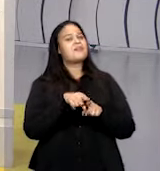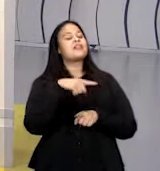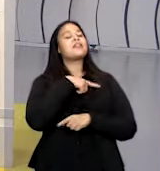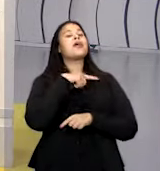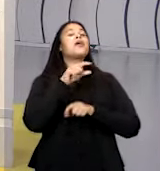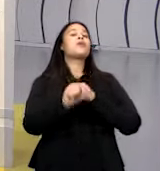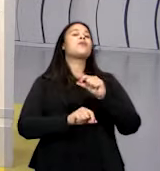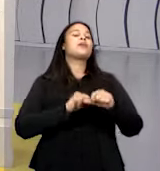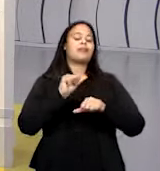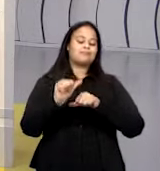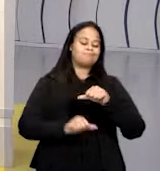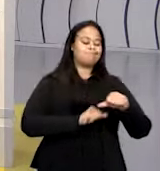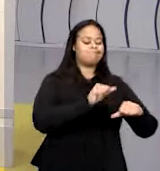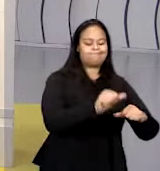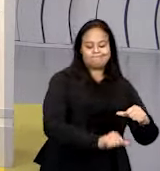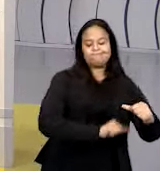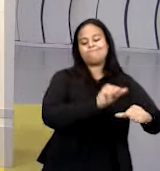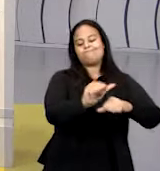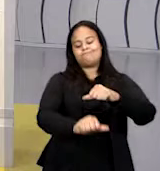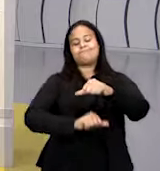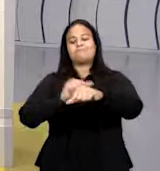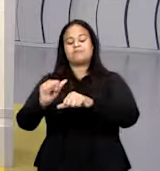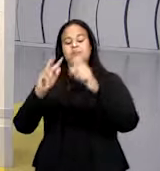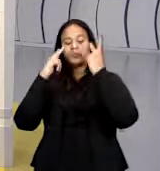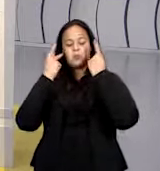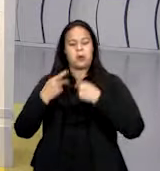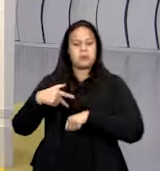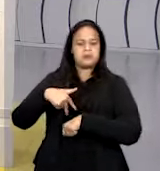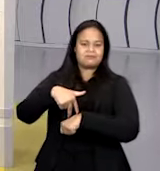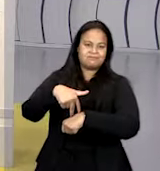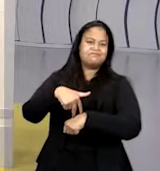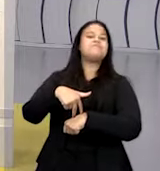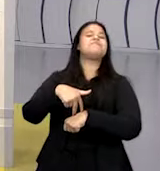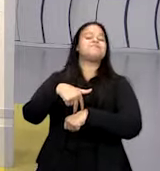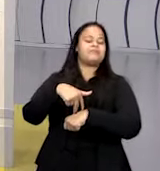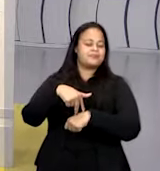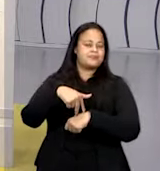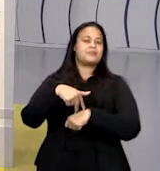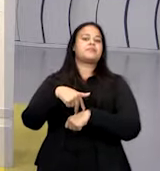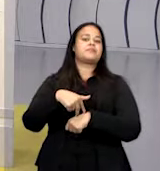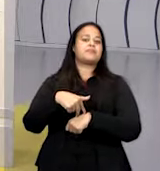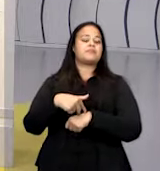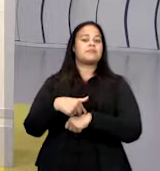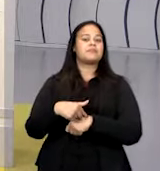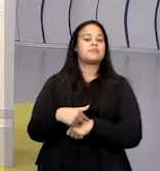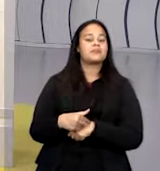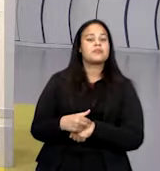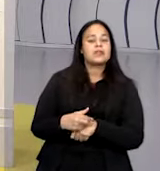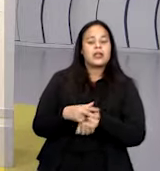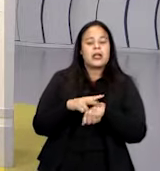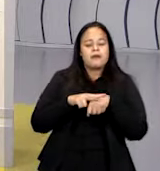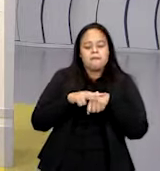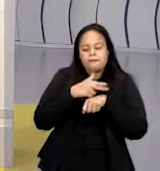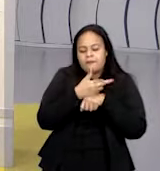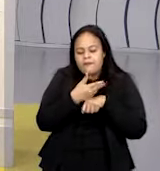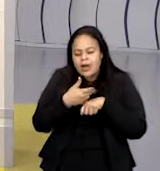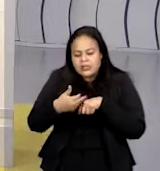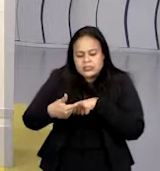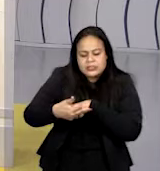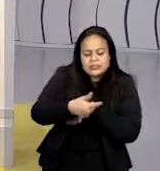existe modificação humana. Uma vegetação natural, ela